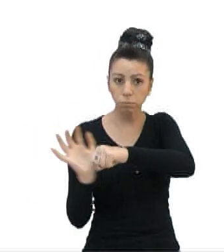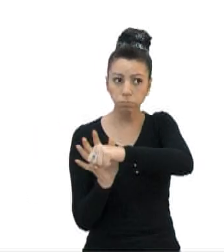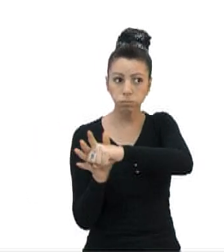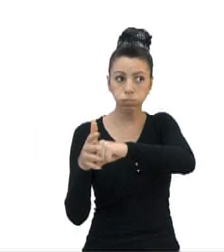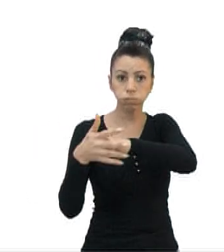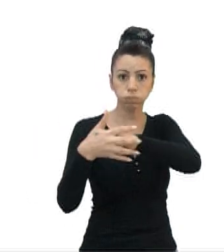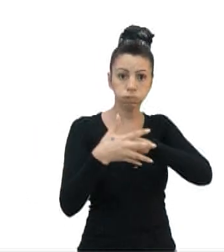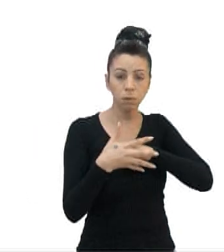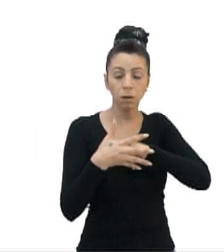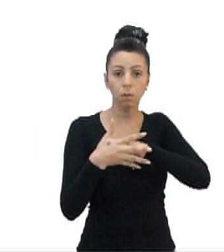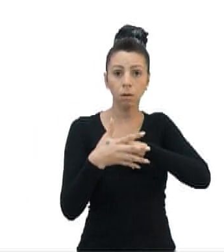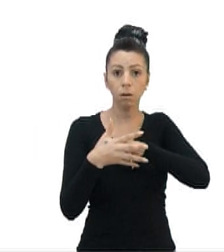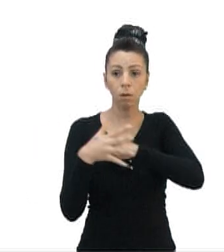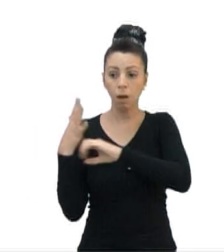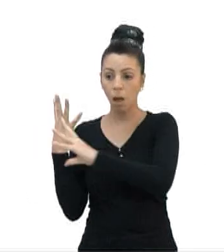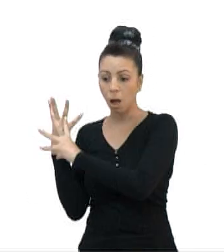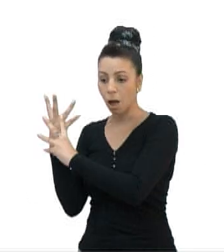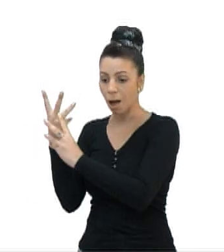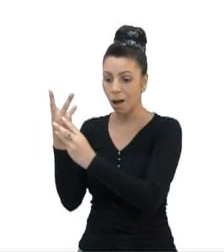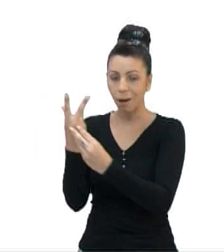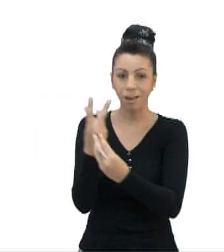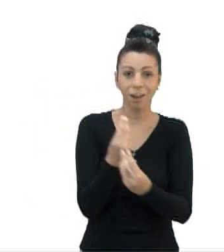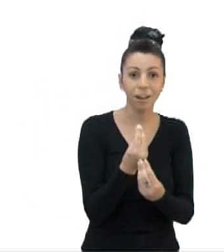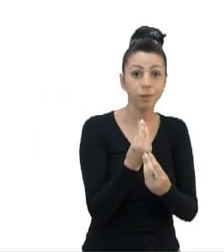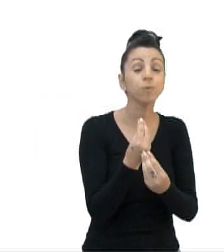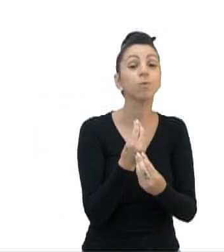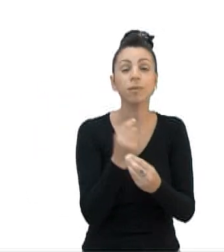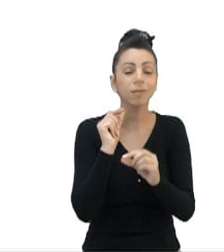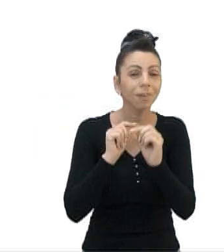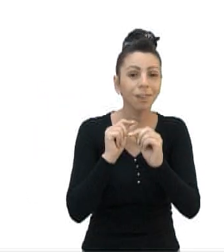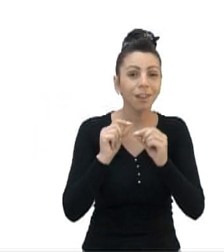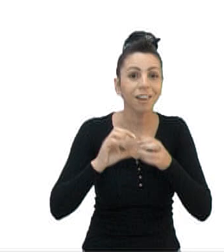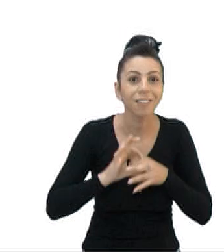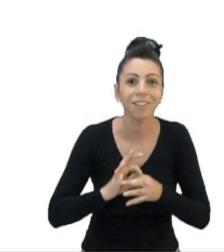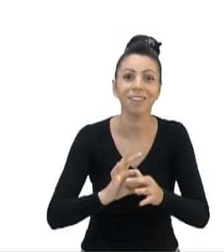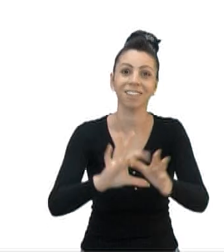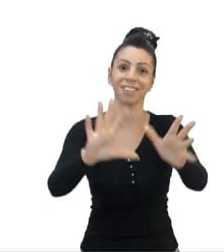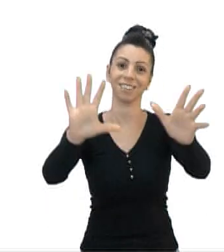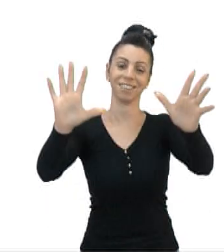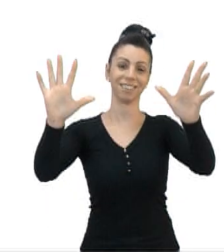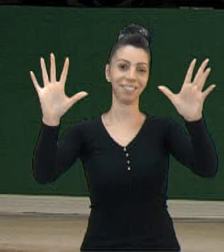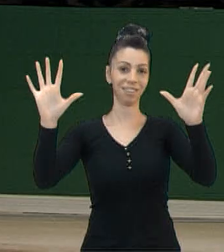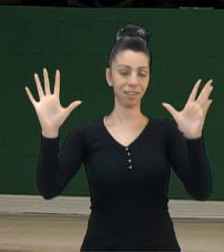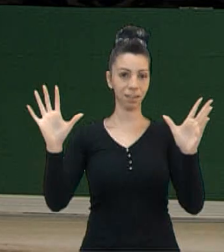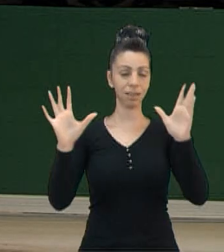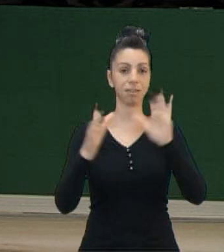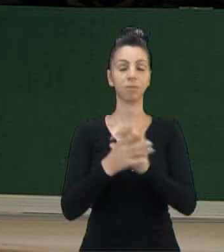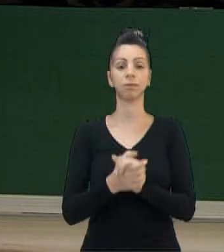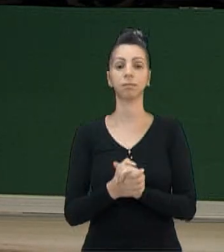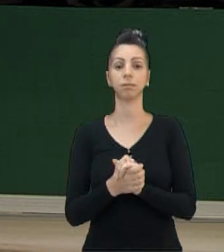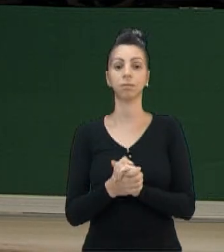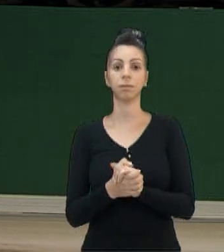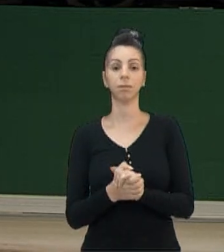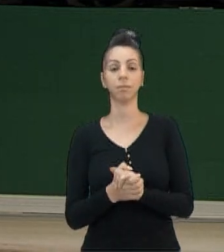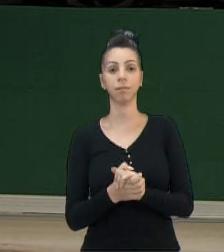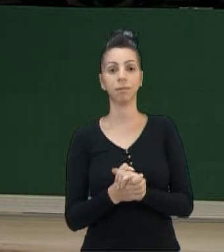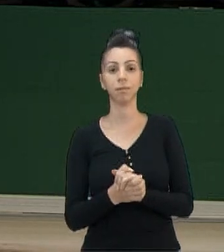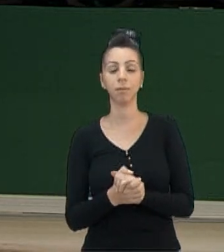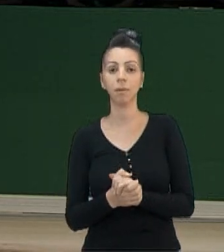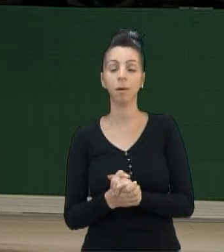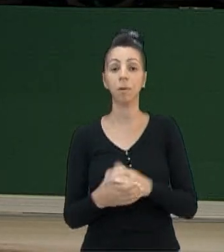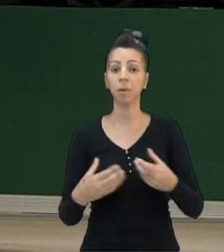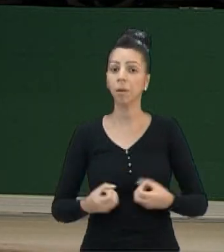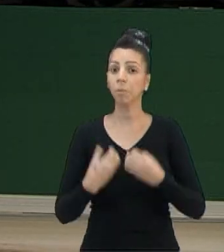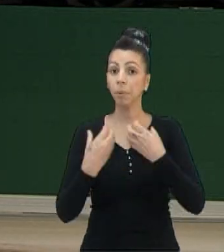a arte nos liberta. Esse poema é um poema bastante atual, né? Então ele está trazendo qual